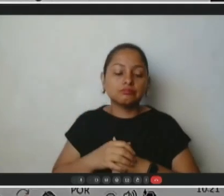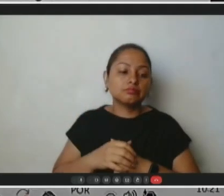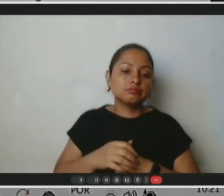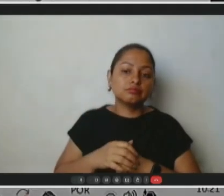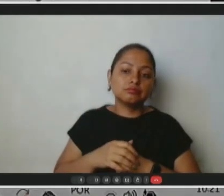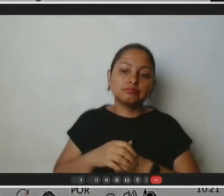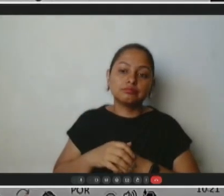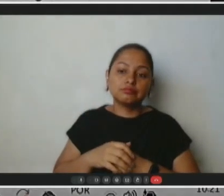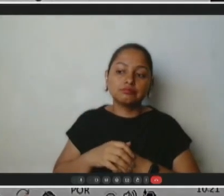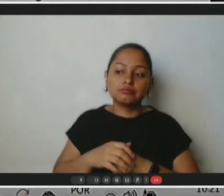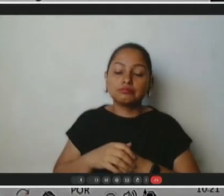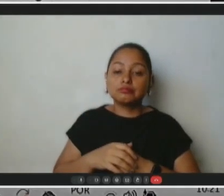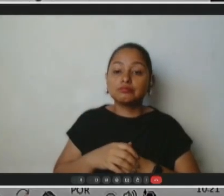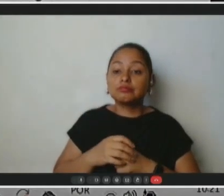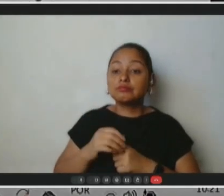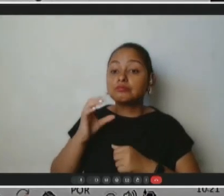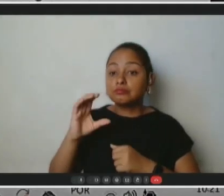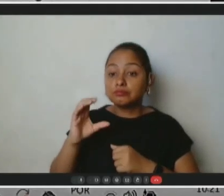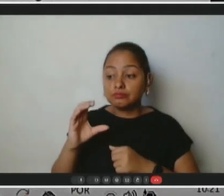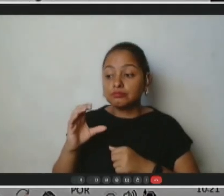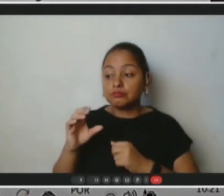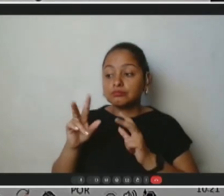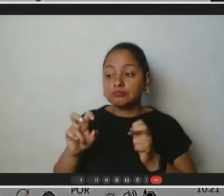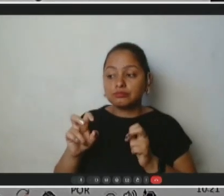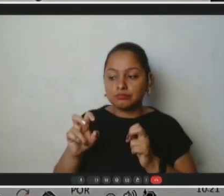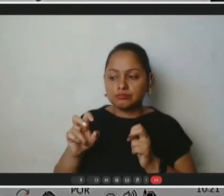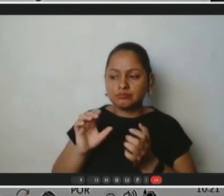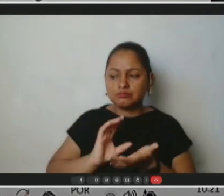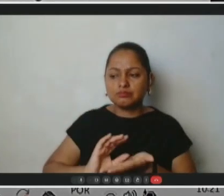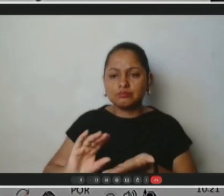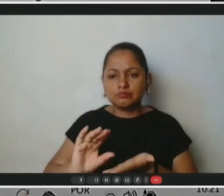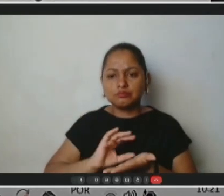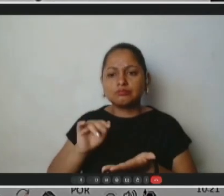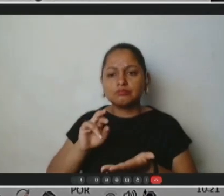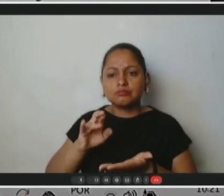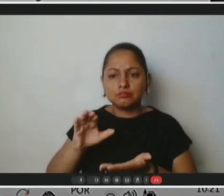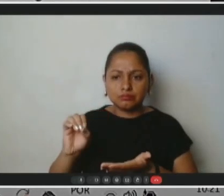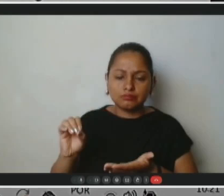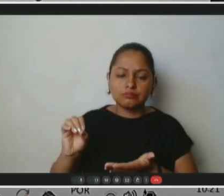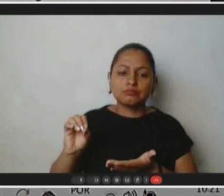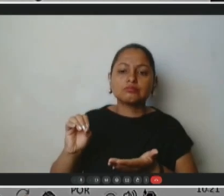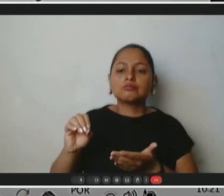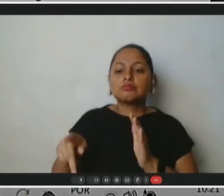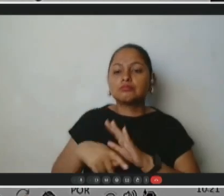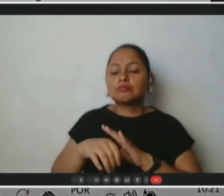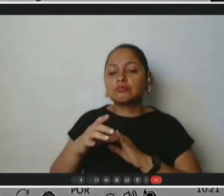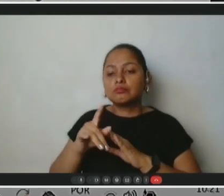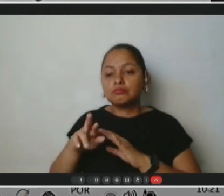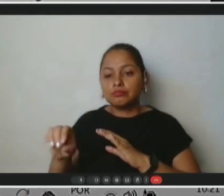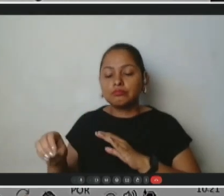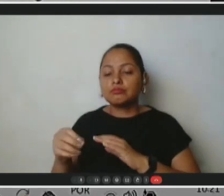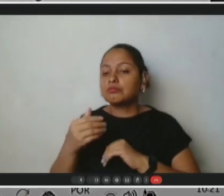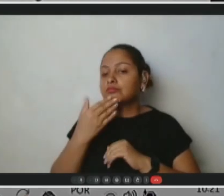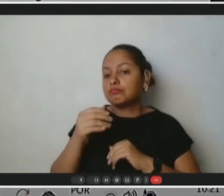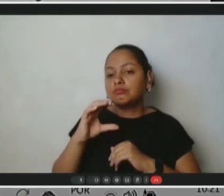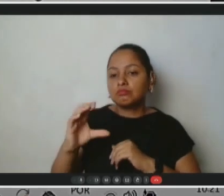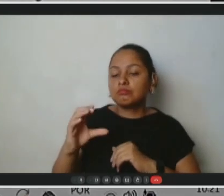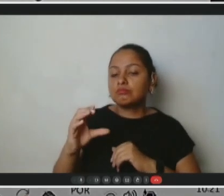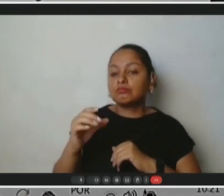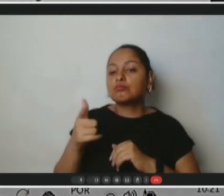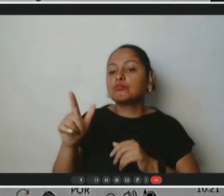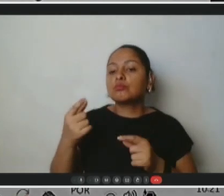C. Sobre dotações custeadas com recursos provenientes de convênios, operações de crédito e outras formas de contrato, bem como de